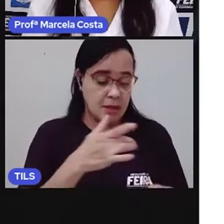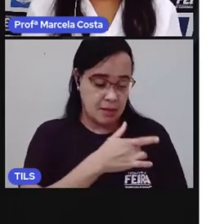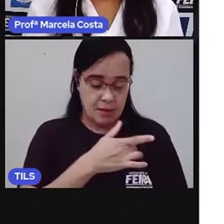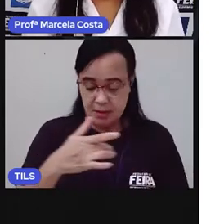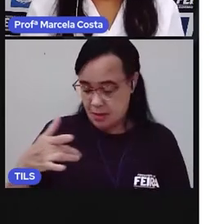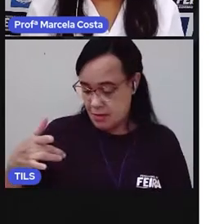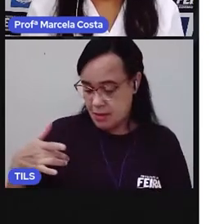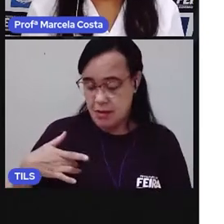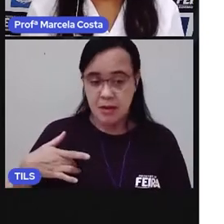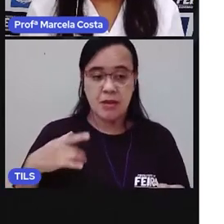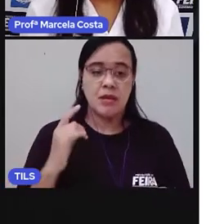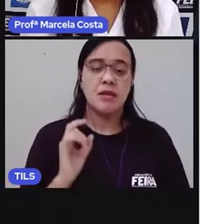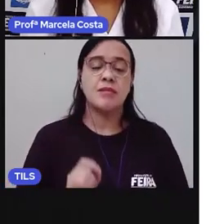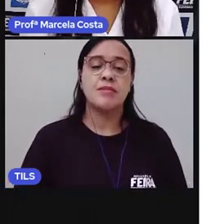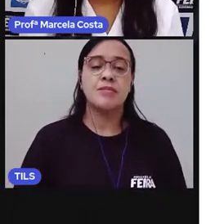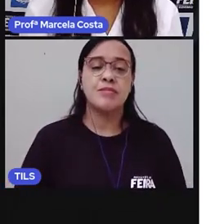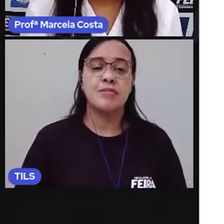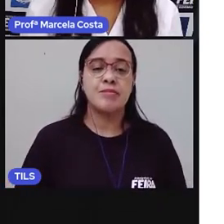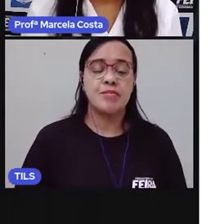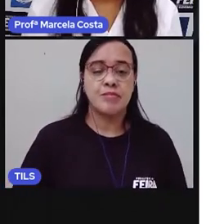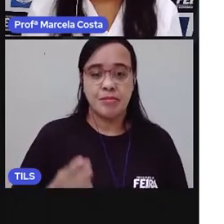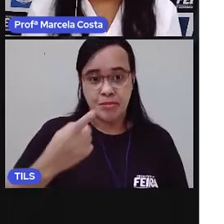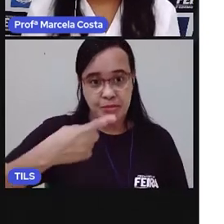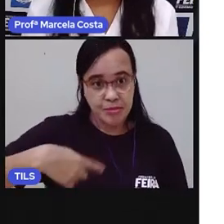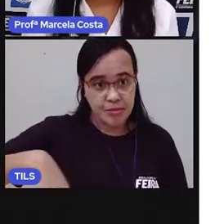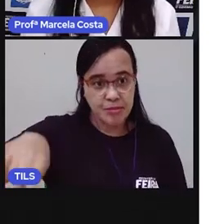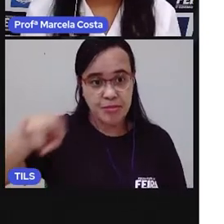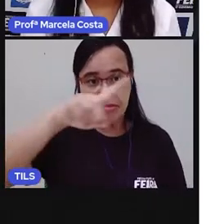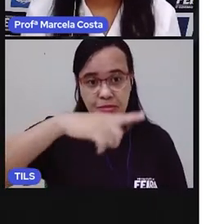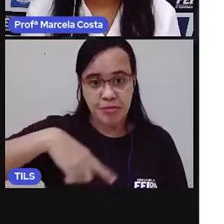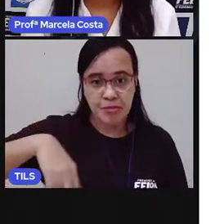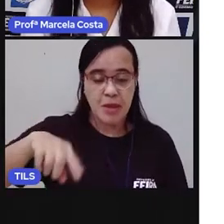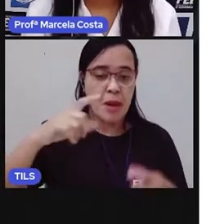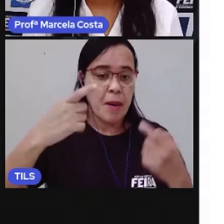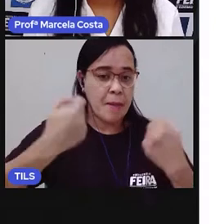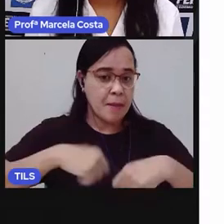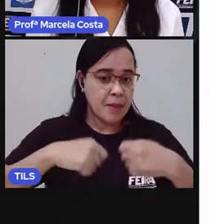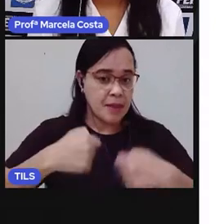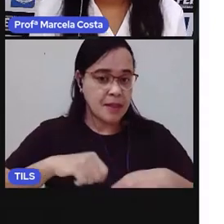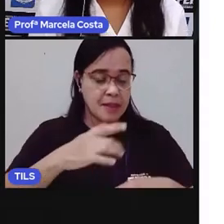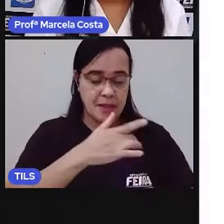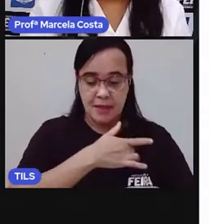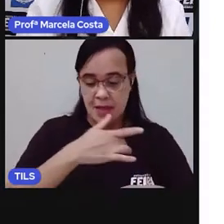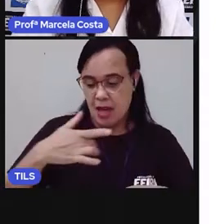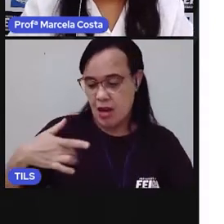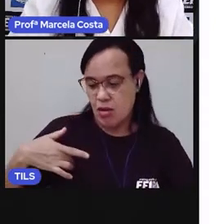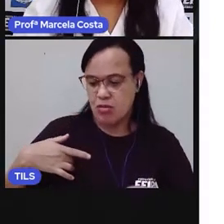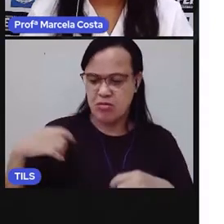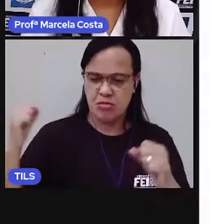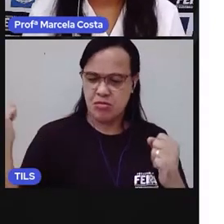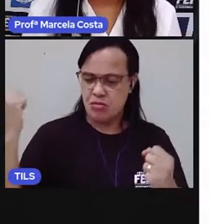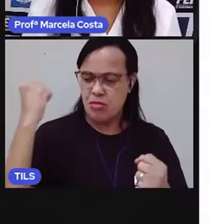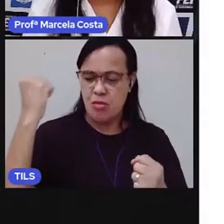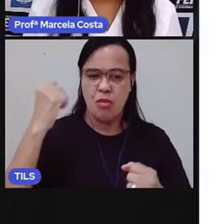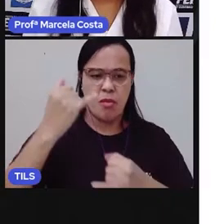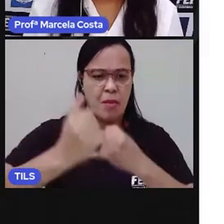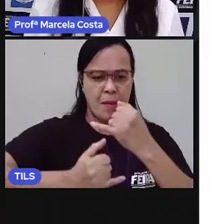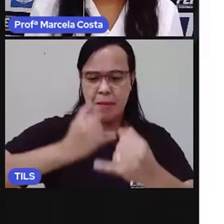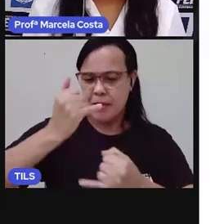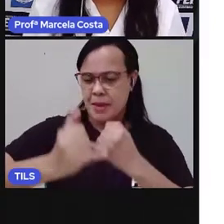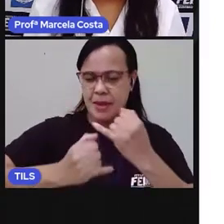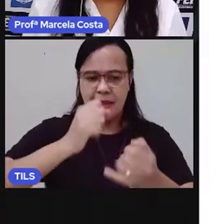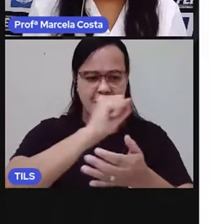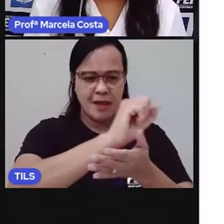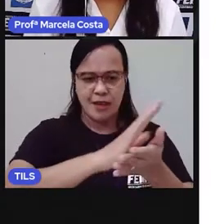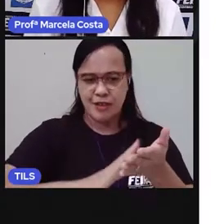para manter a gente com saúde, com energia, com disposição para brincar, para fazer todas as nossas atividades no